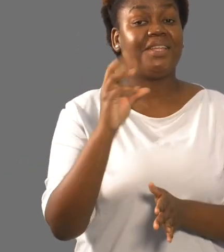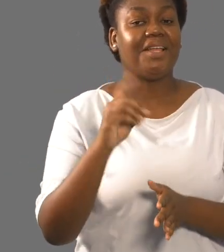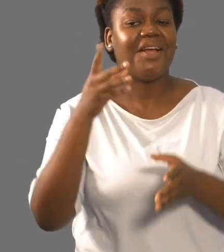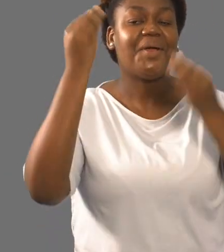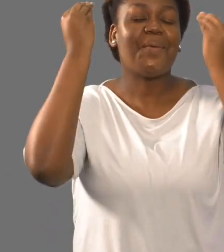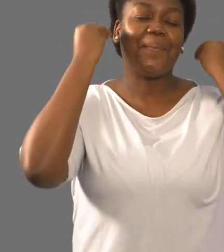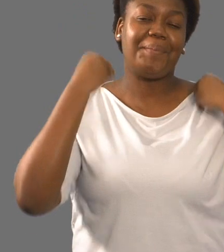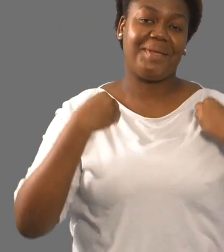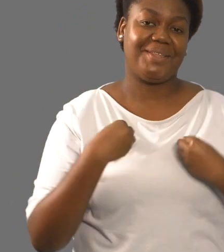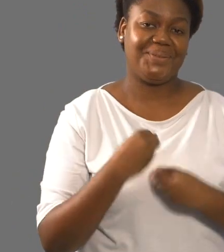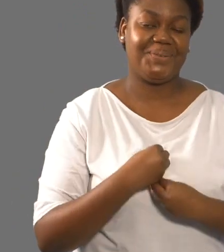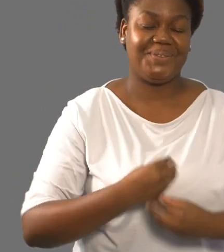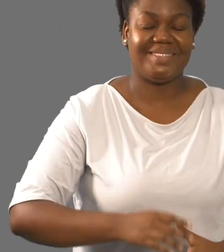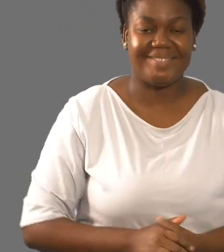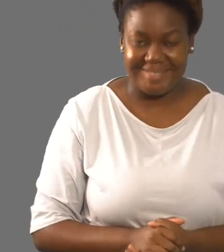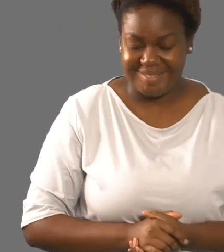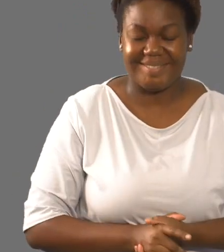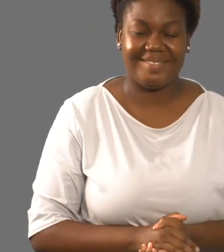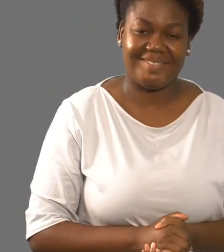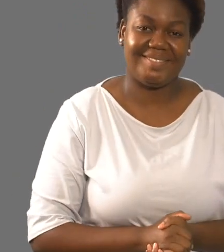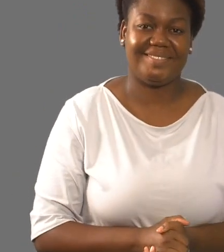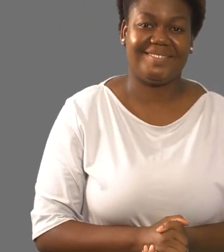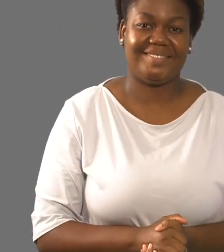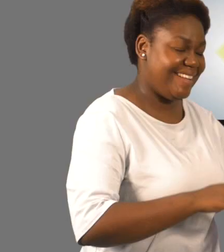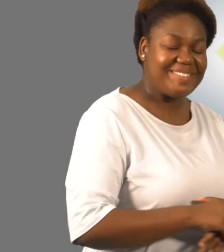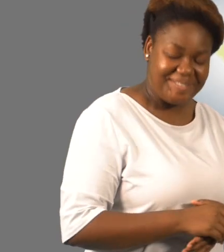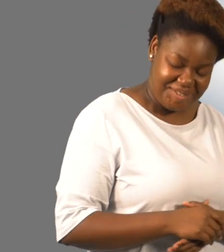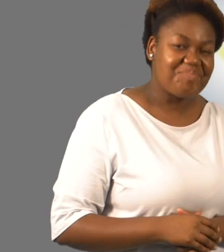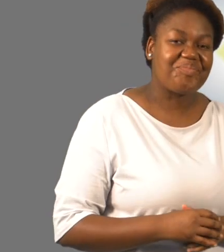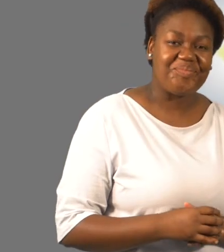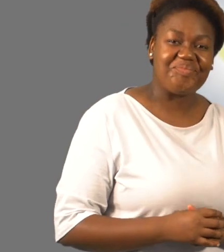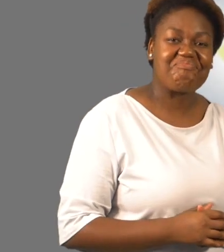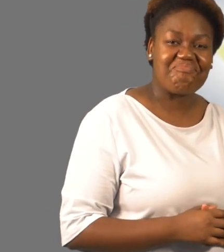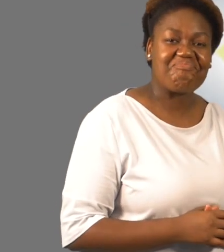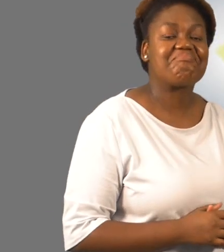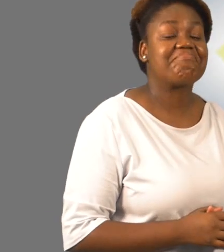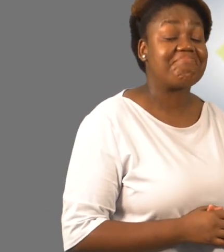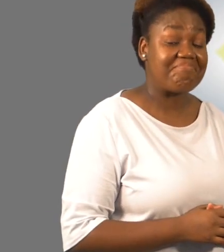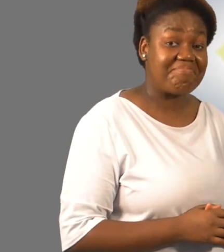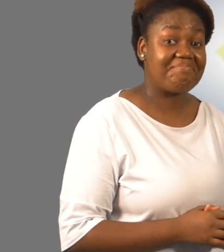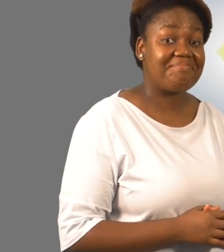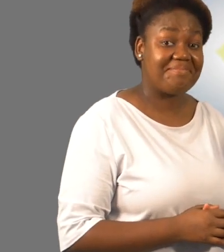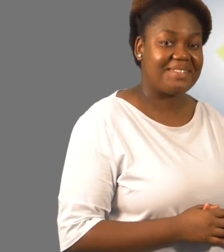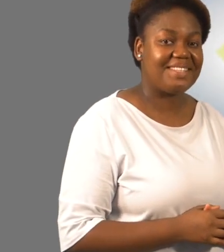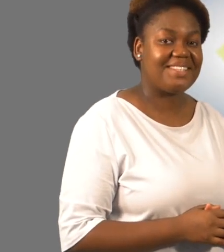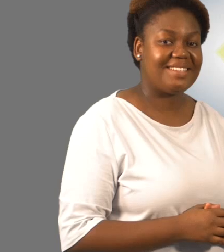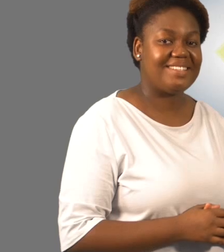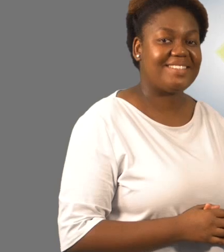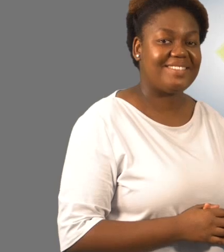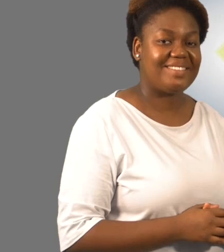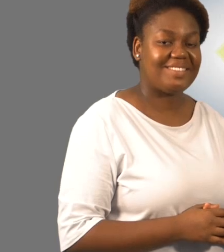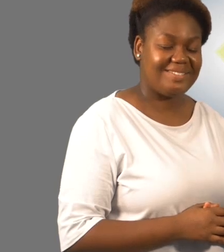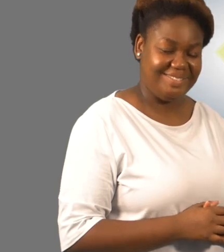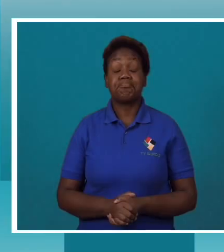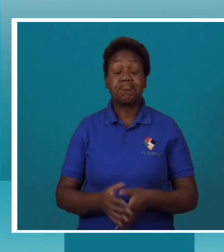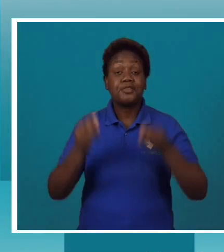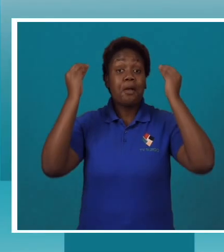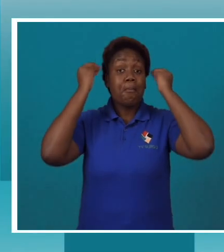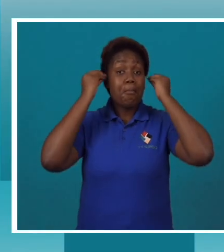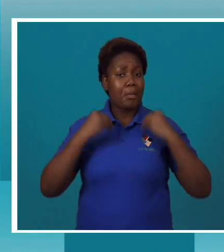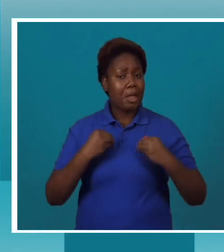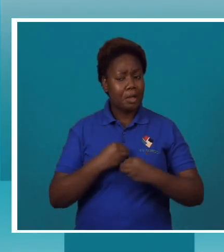foram capacitados em língua de sinais moçambicana. A peça sobre capacitação é nos trazida por Beatriz Majope.